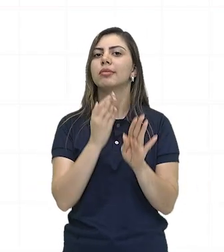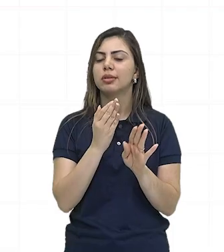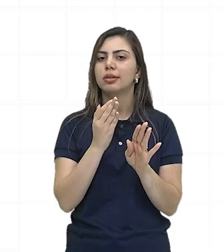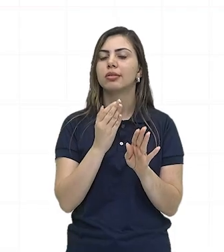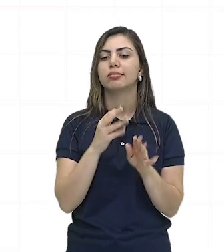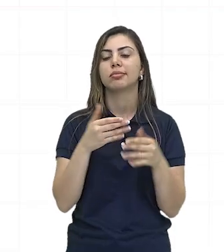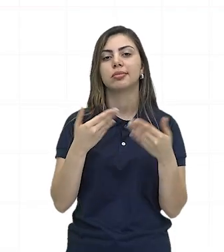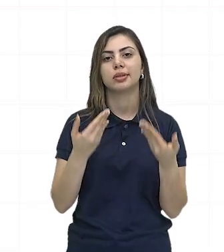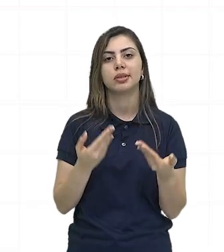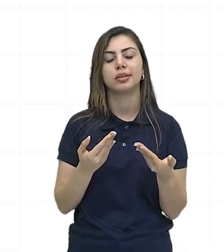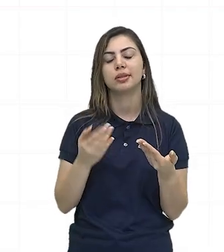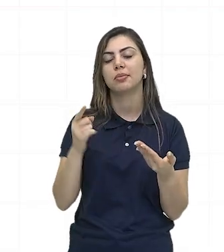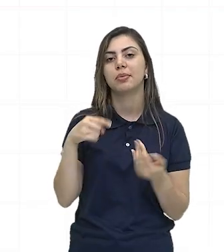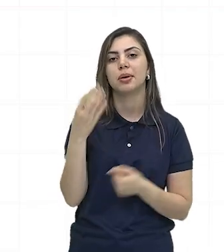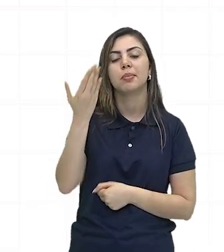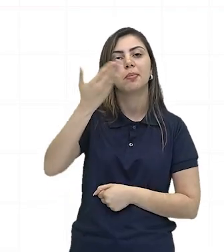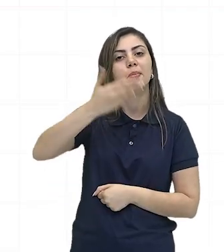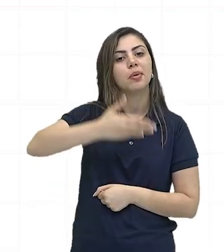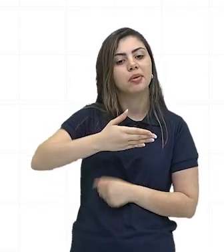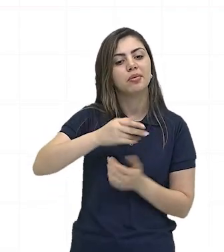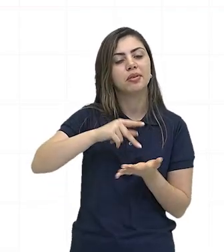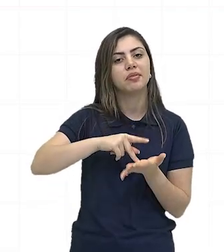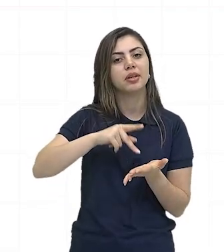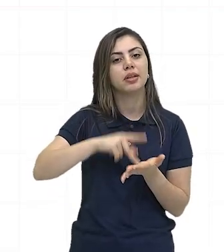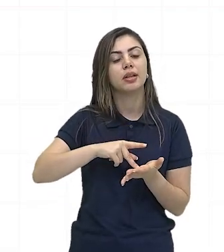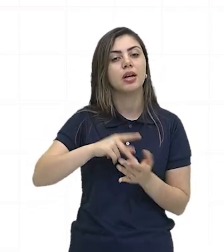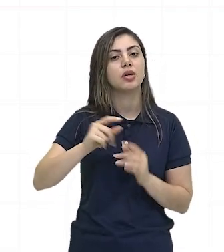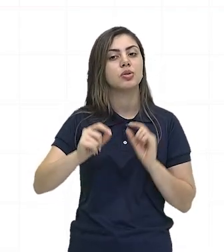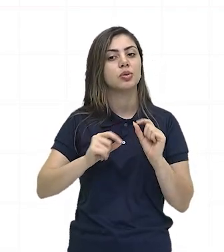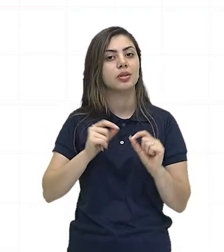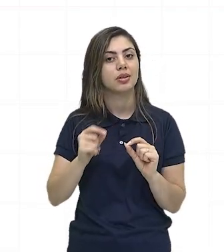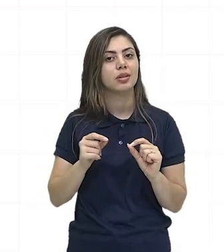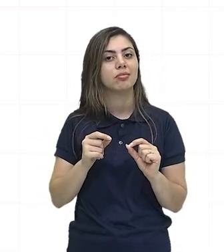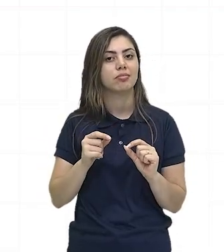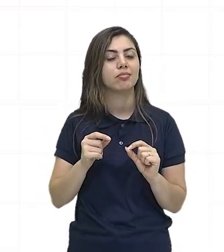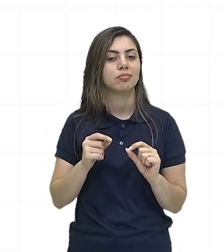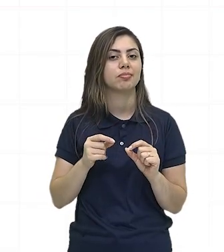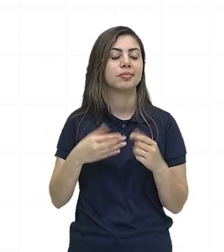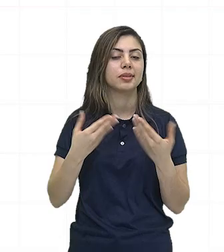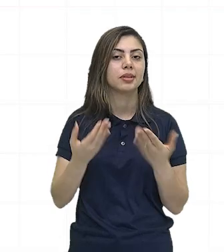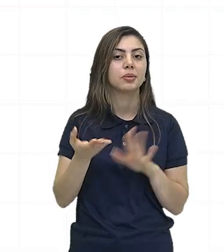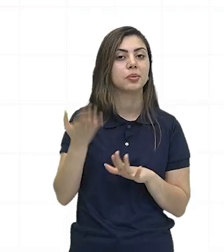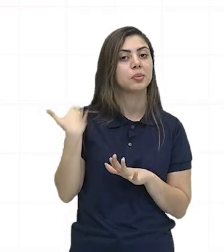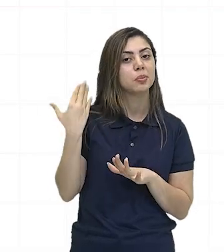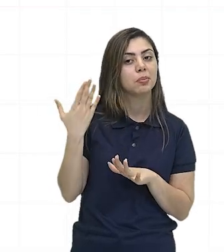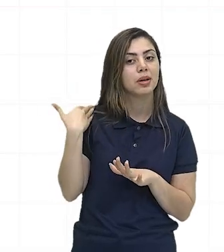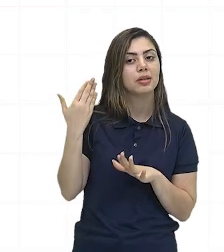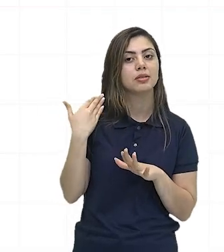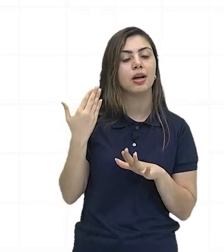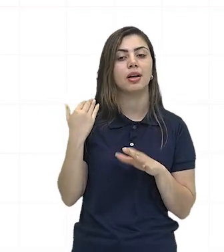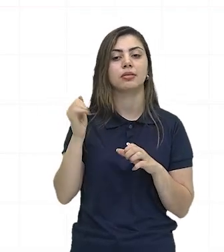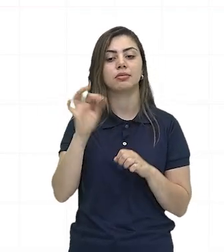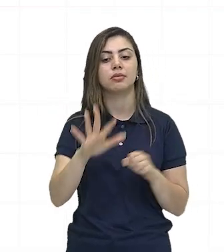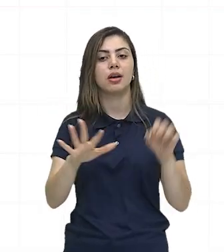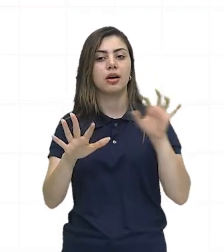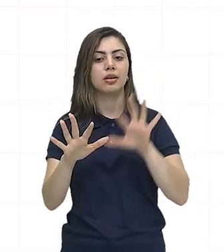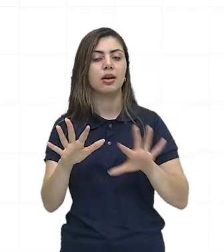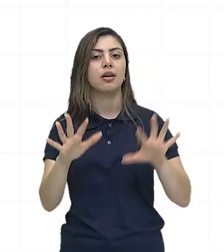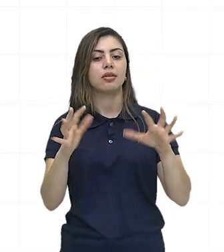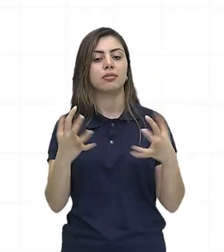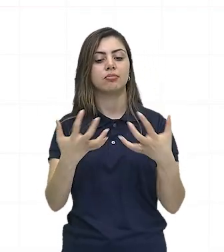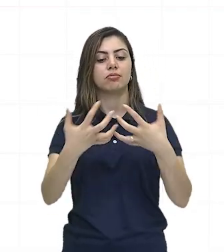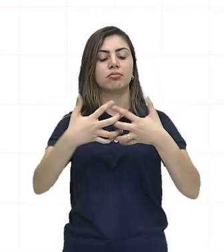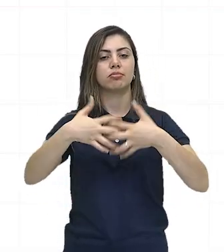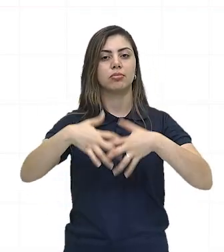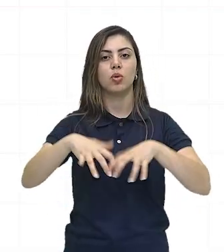reforçando a ideia, né, de que os continentes, novamente frisando aqui, eles estiveram